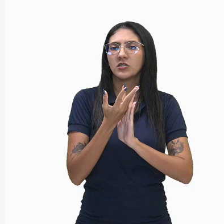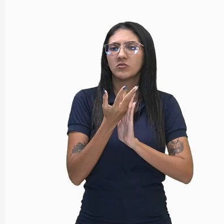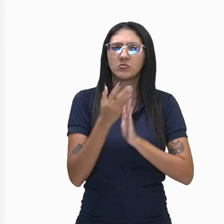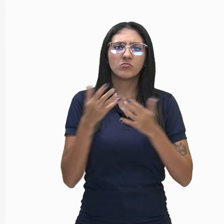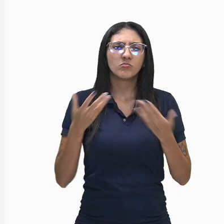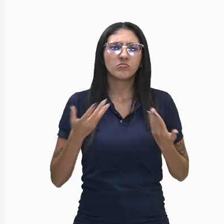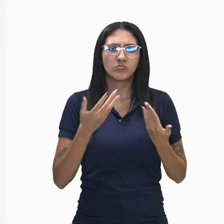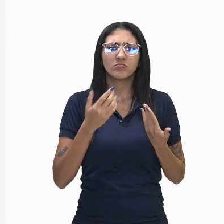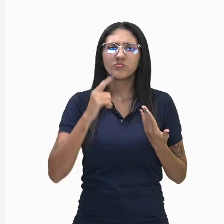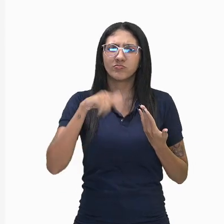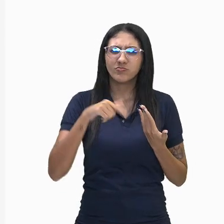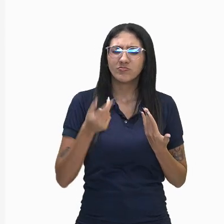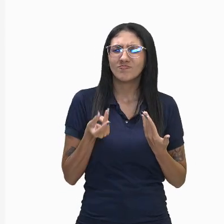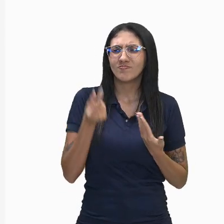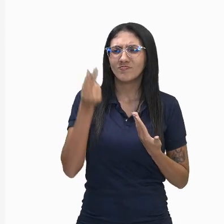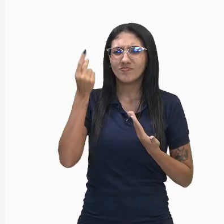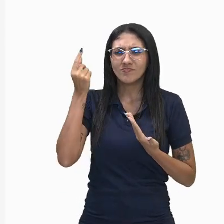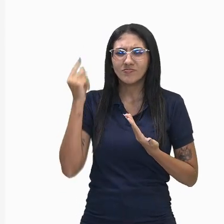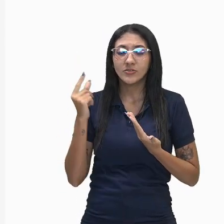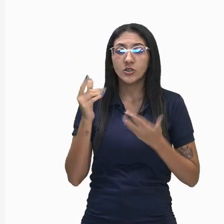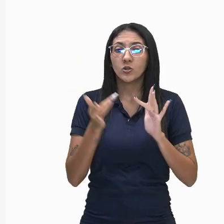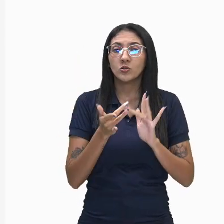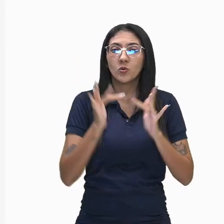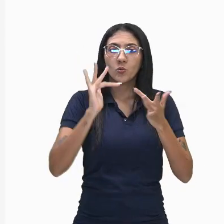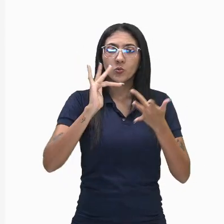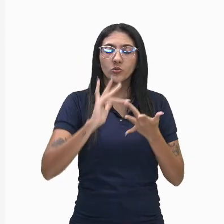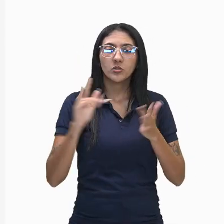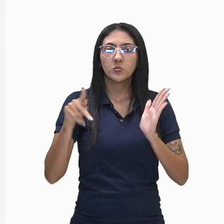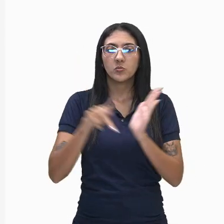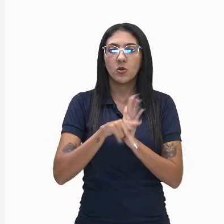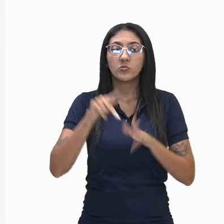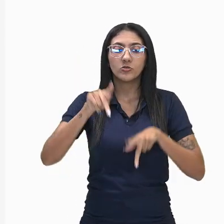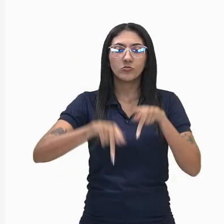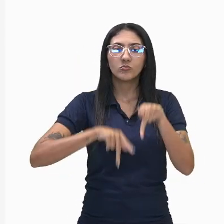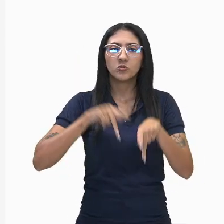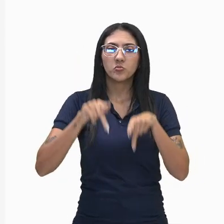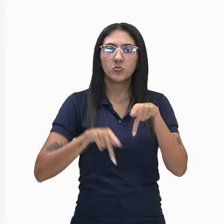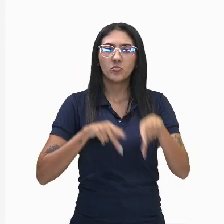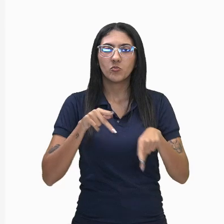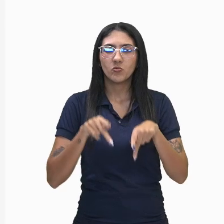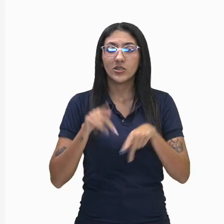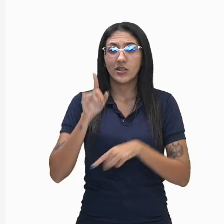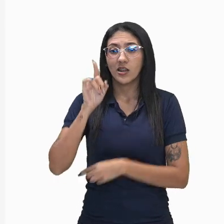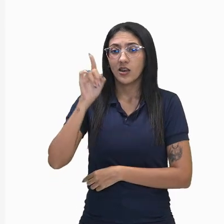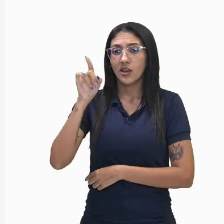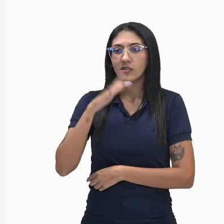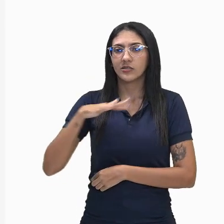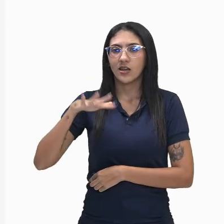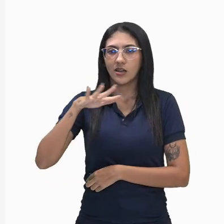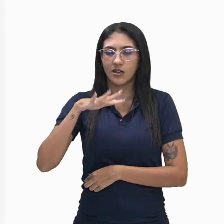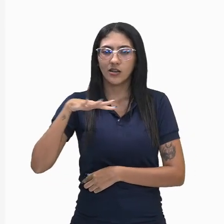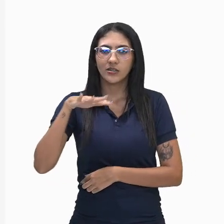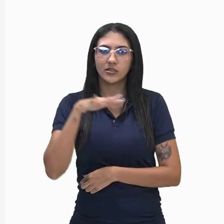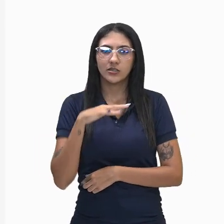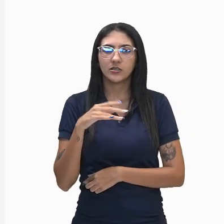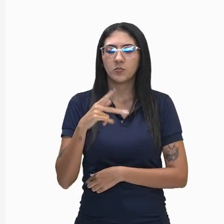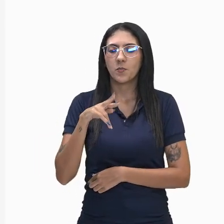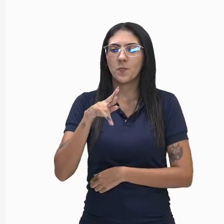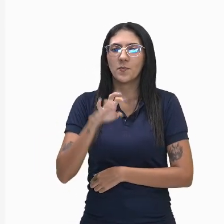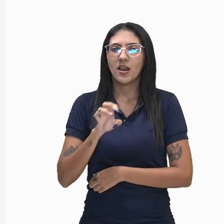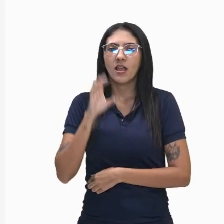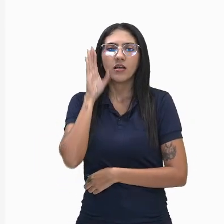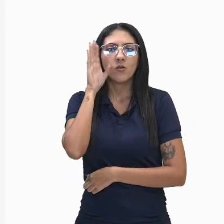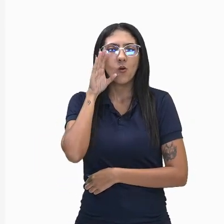diante do contexto dos povos pré-colombianos. Tá? E esse códex